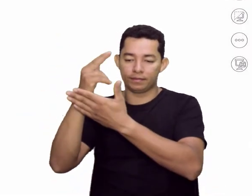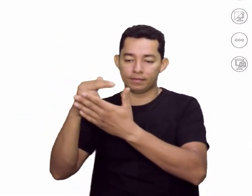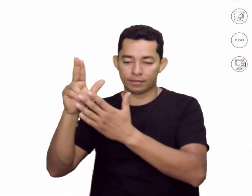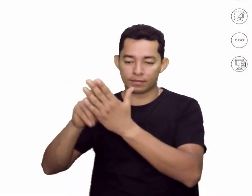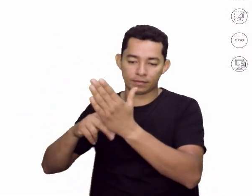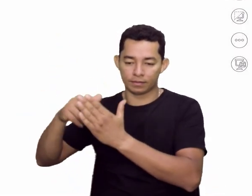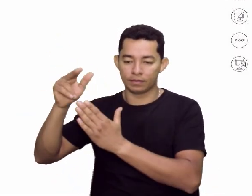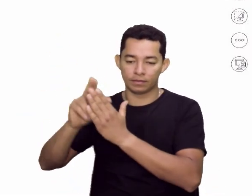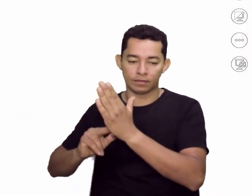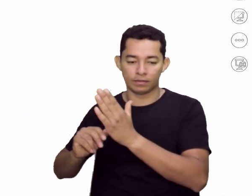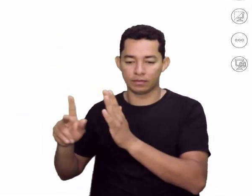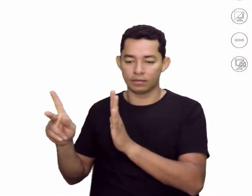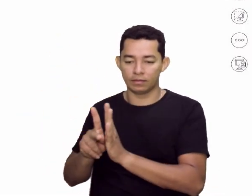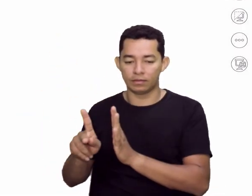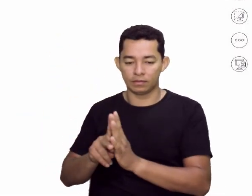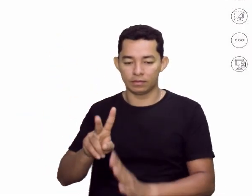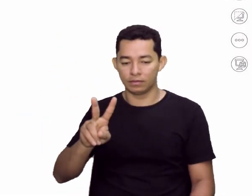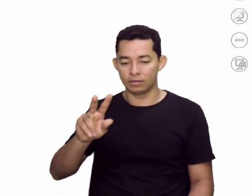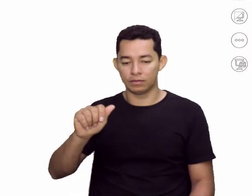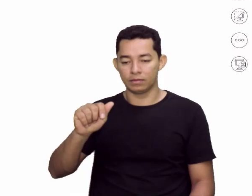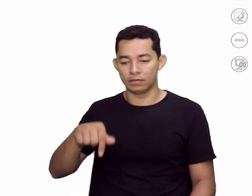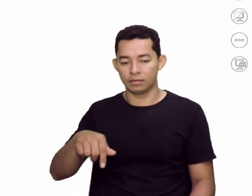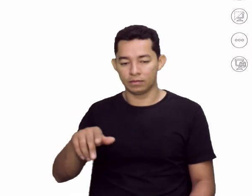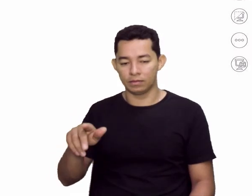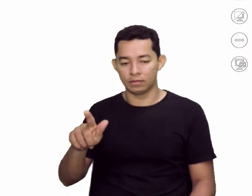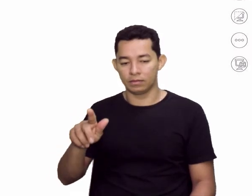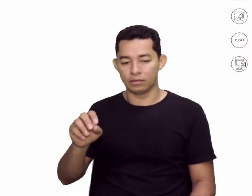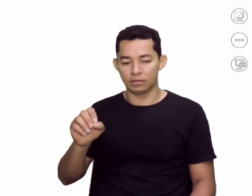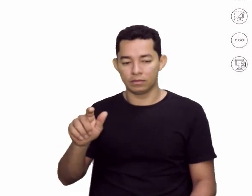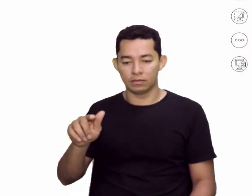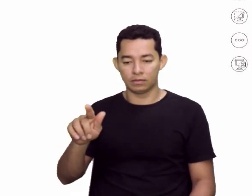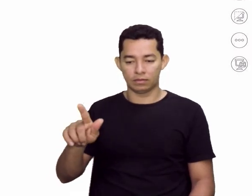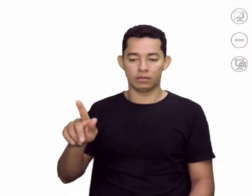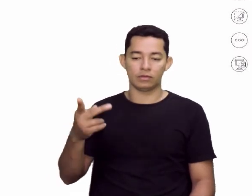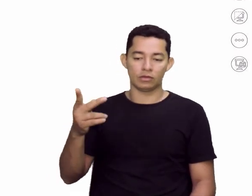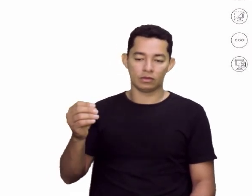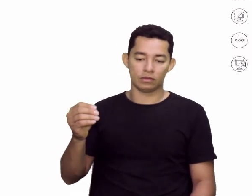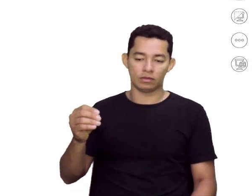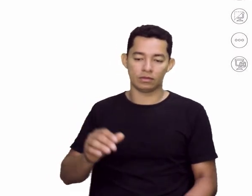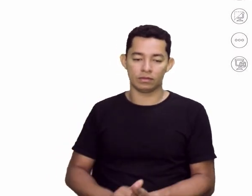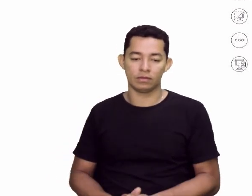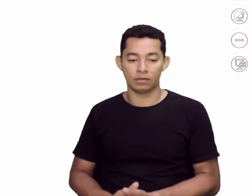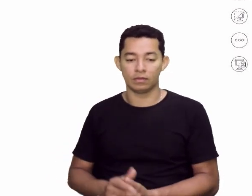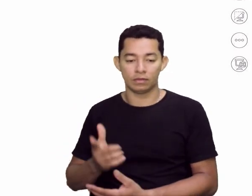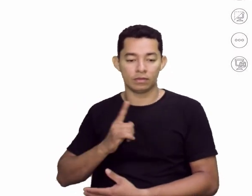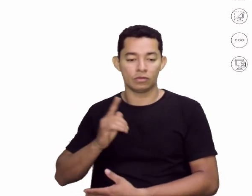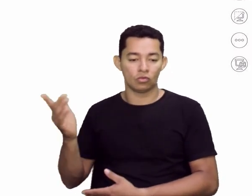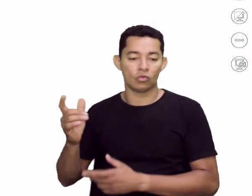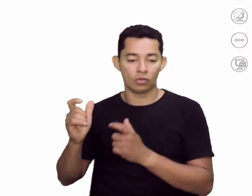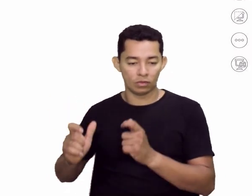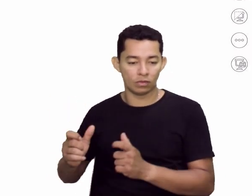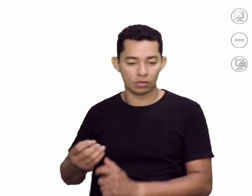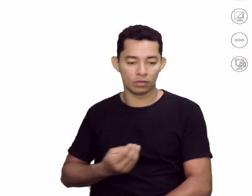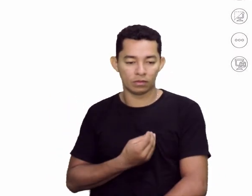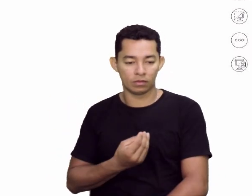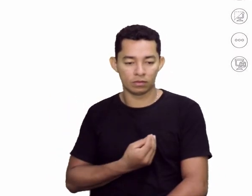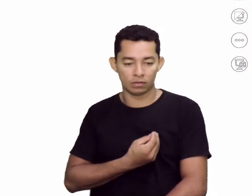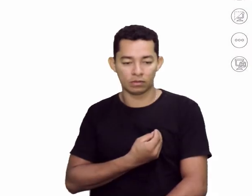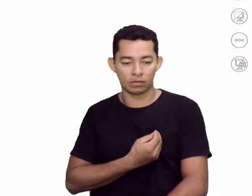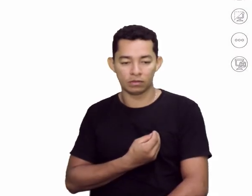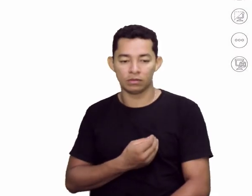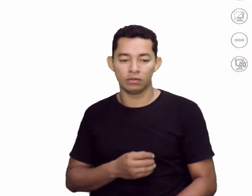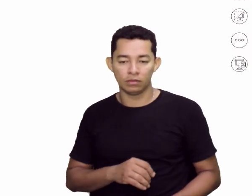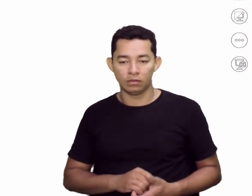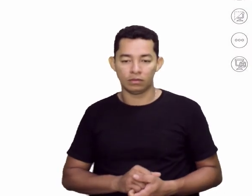quarto, ele fez um quadro com o próprio quarto onde ele vivia, e aqui uma colagem aqui